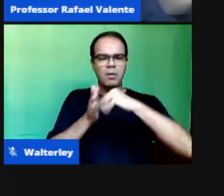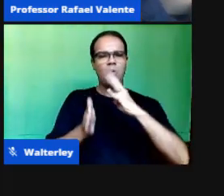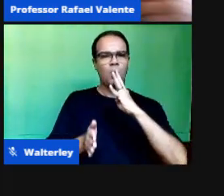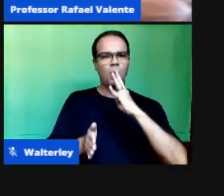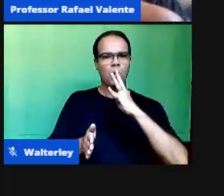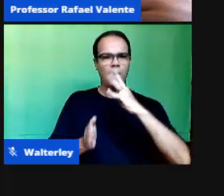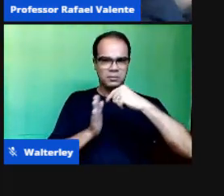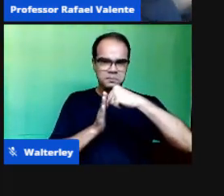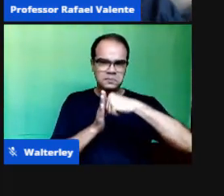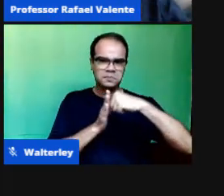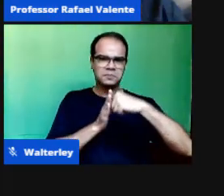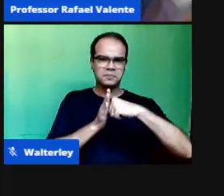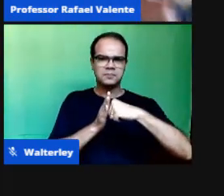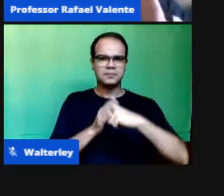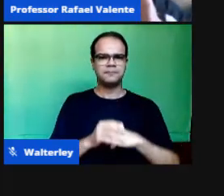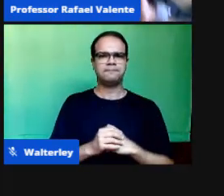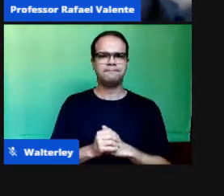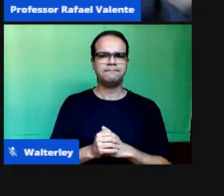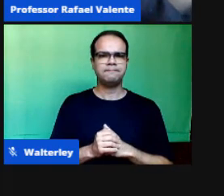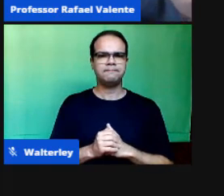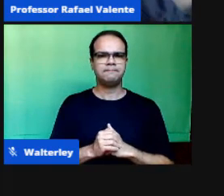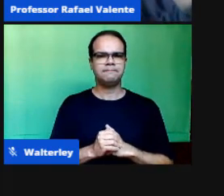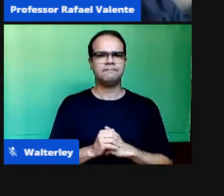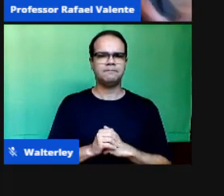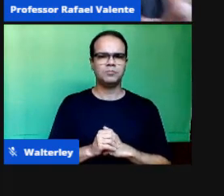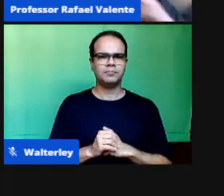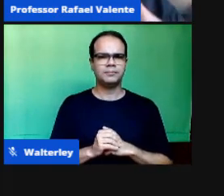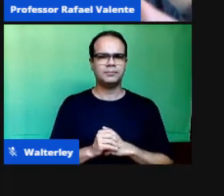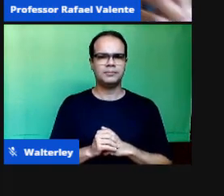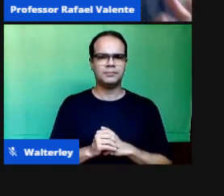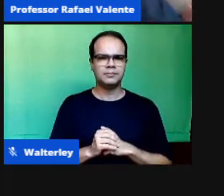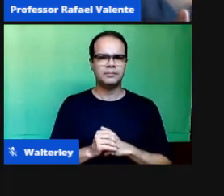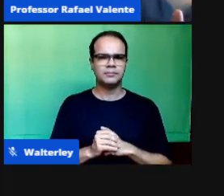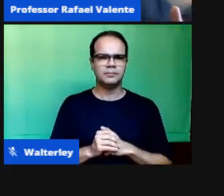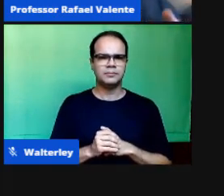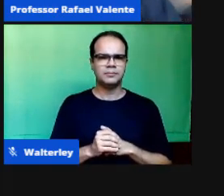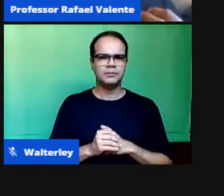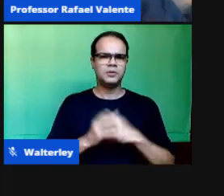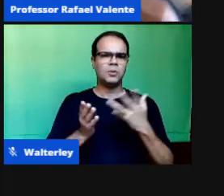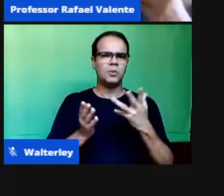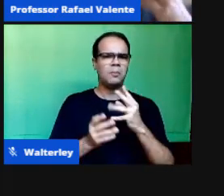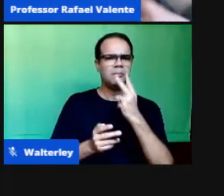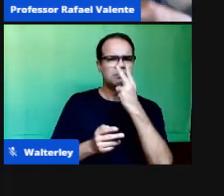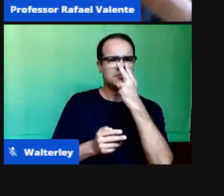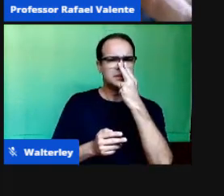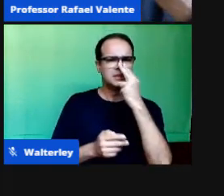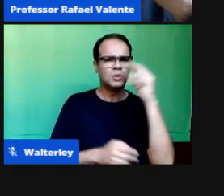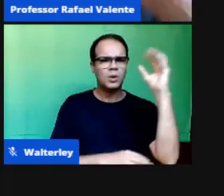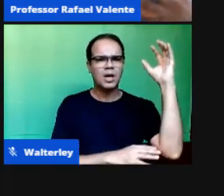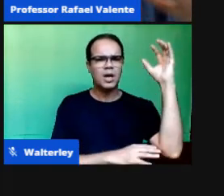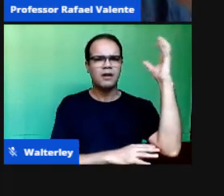inteligência emocional ela caracteriza é uma árvore, por conta da